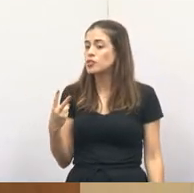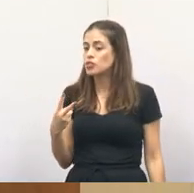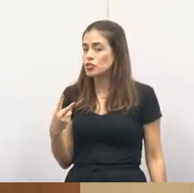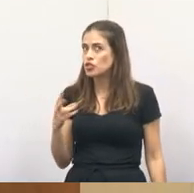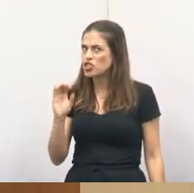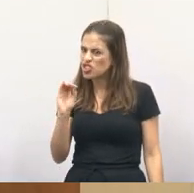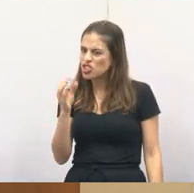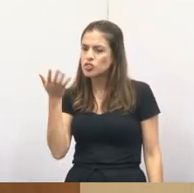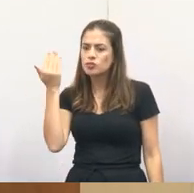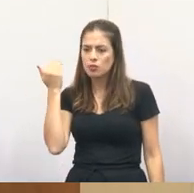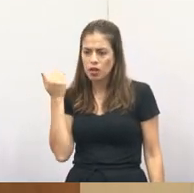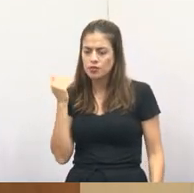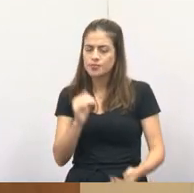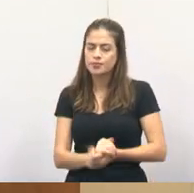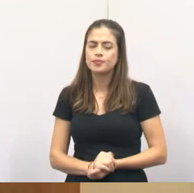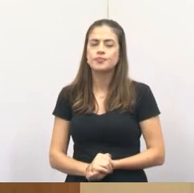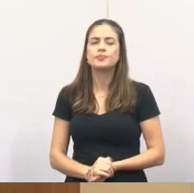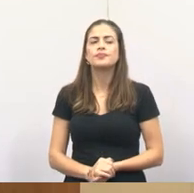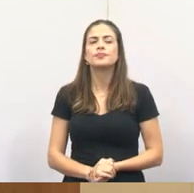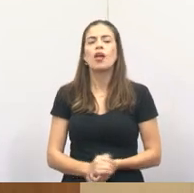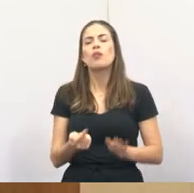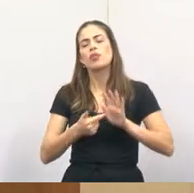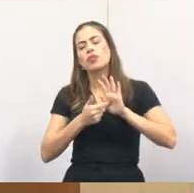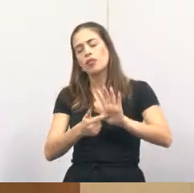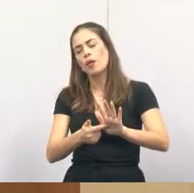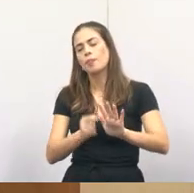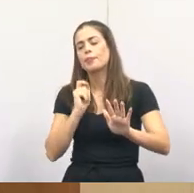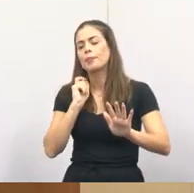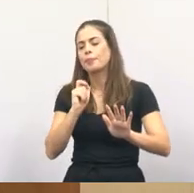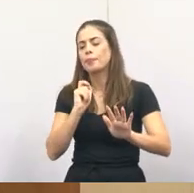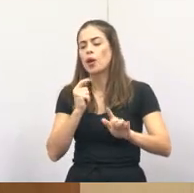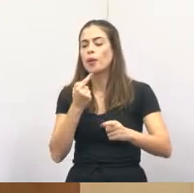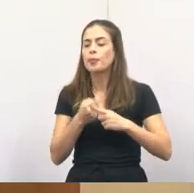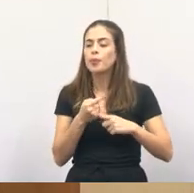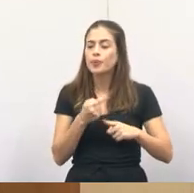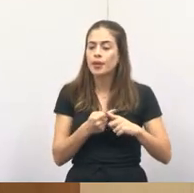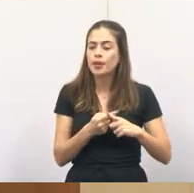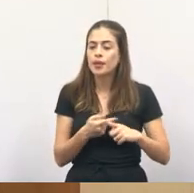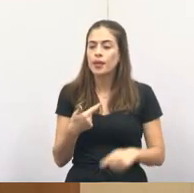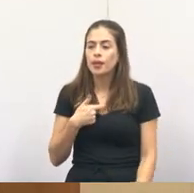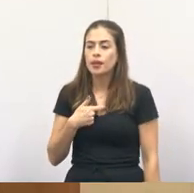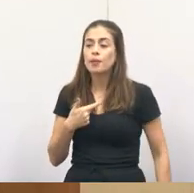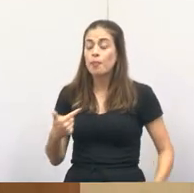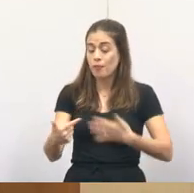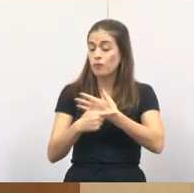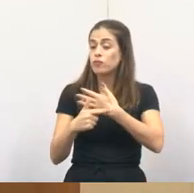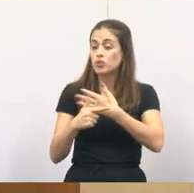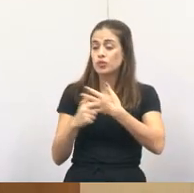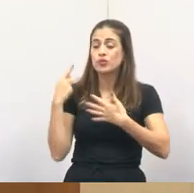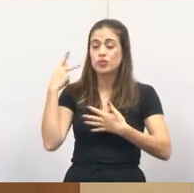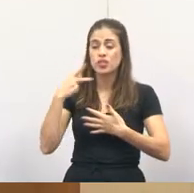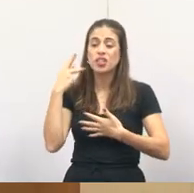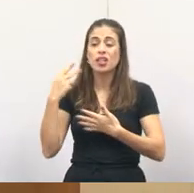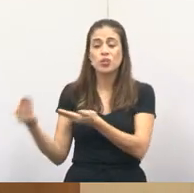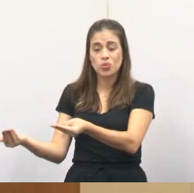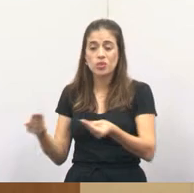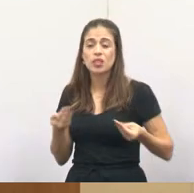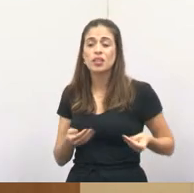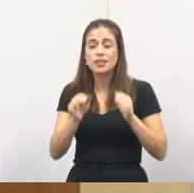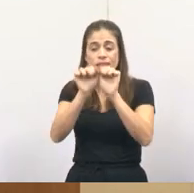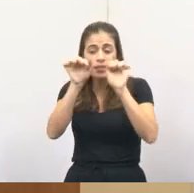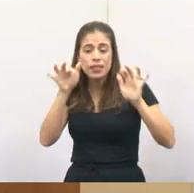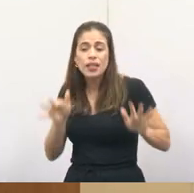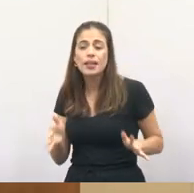Jacareí eu estou colocando aqui essas questões Porque é meu dever de quanto o vereador enquanto parlamentar trazer